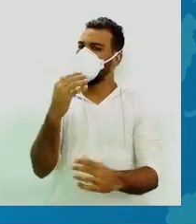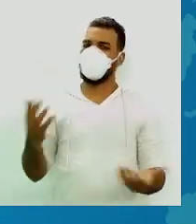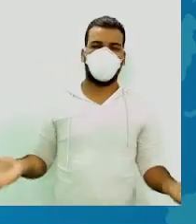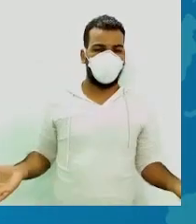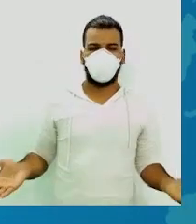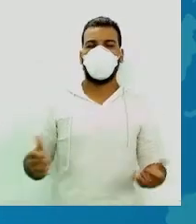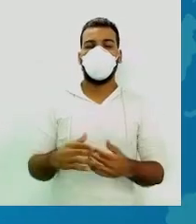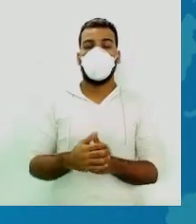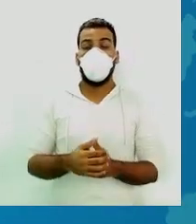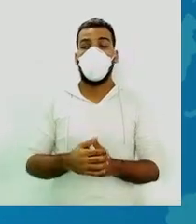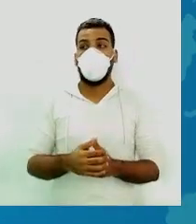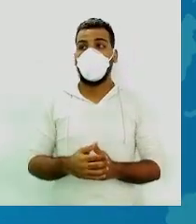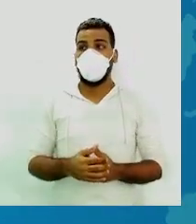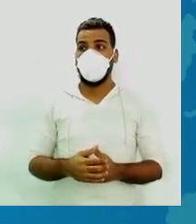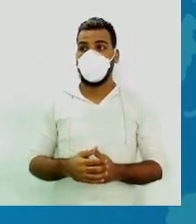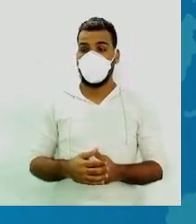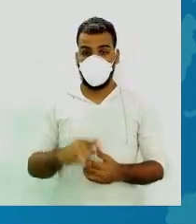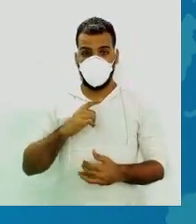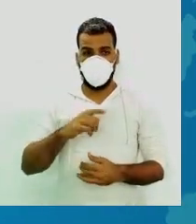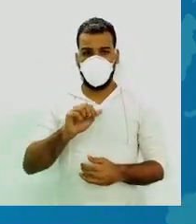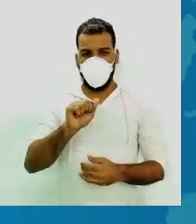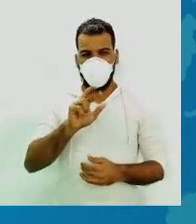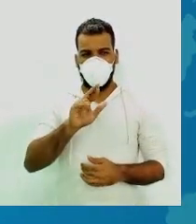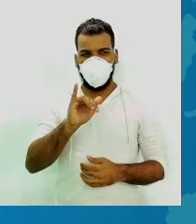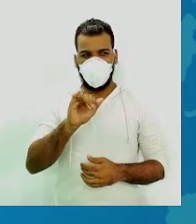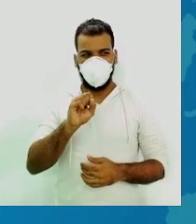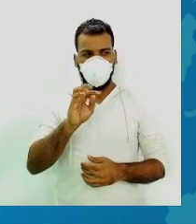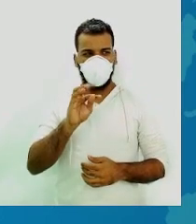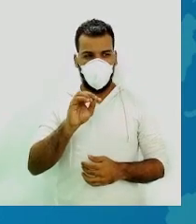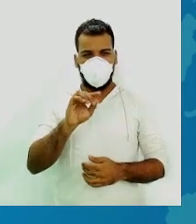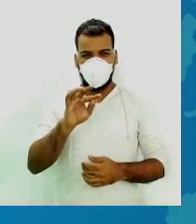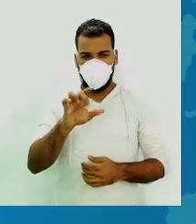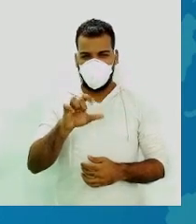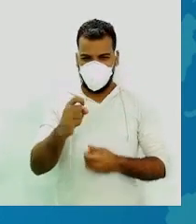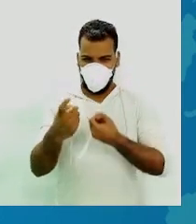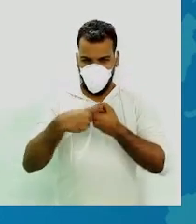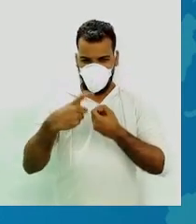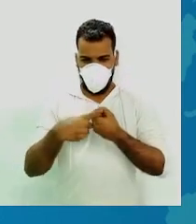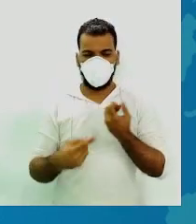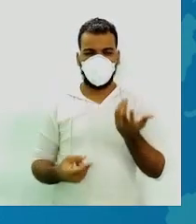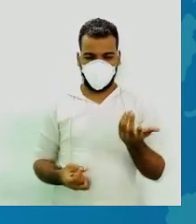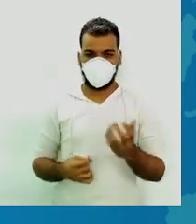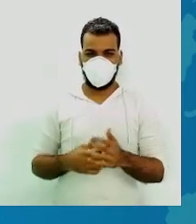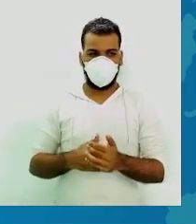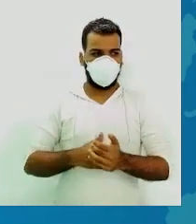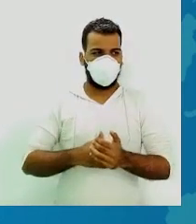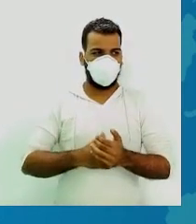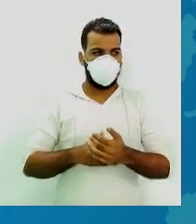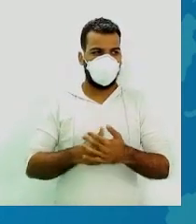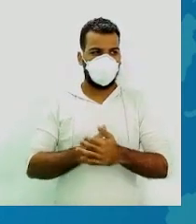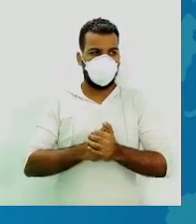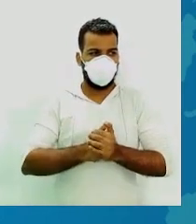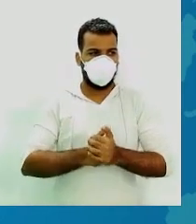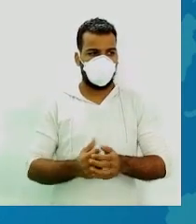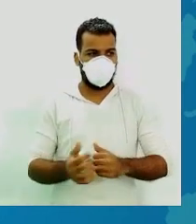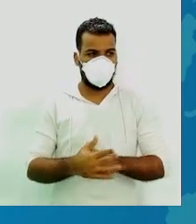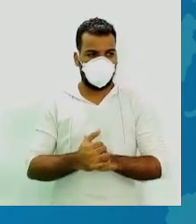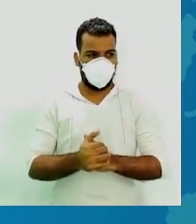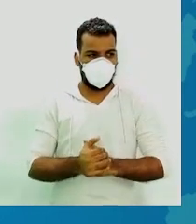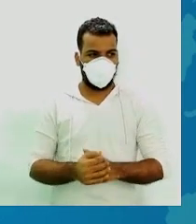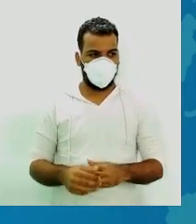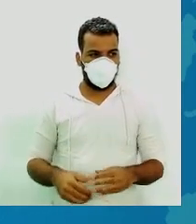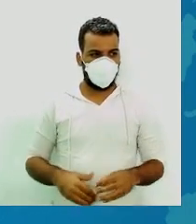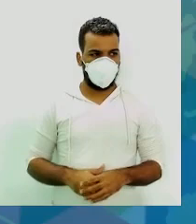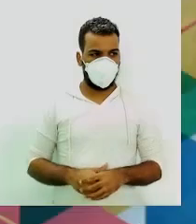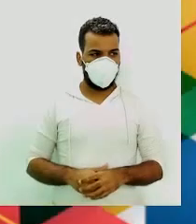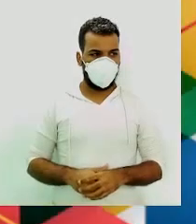do que disse o nosso amigo Aristóteles? Eu vou voltar só um pouquinho aqui os slides, vou pôr novamente aqui na